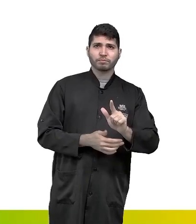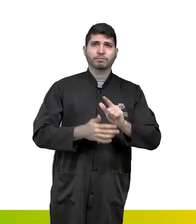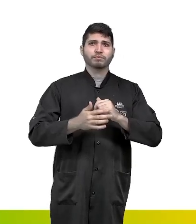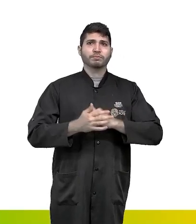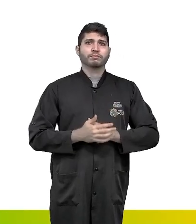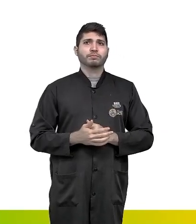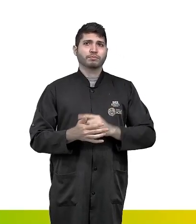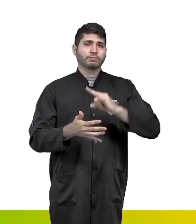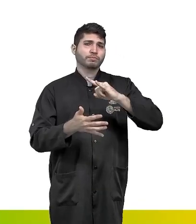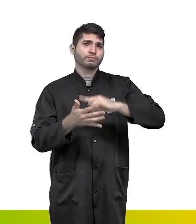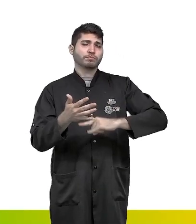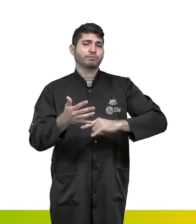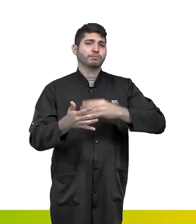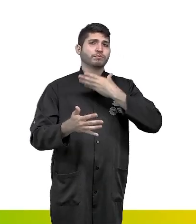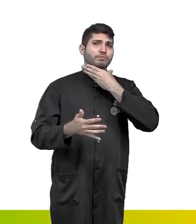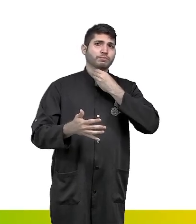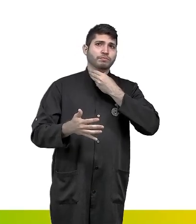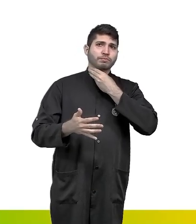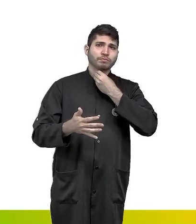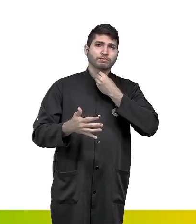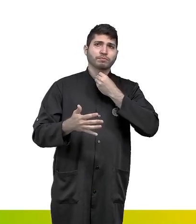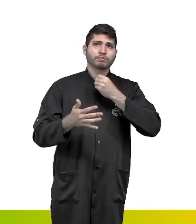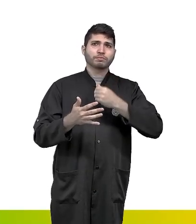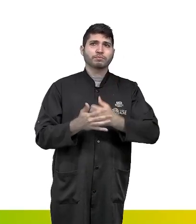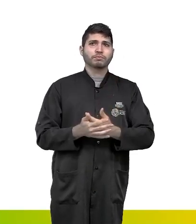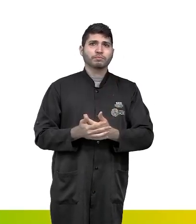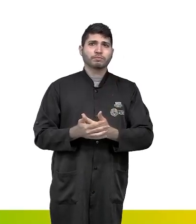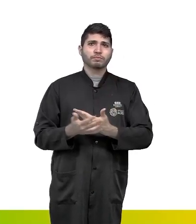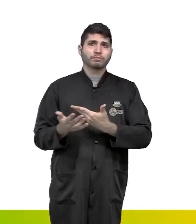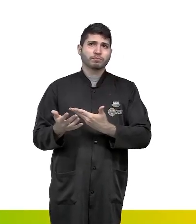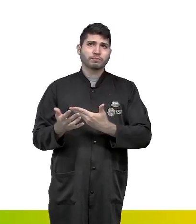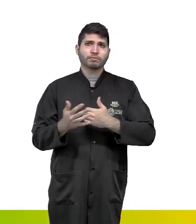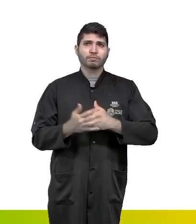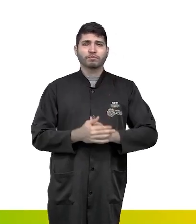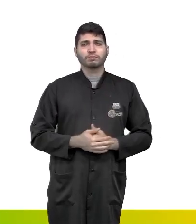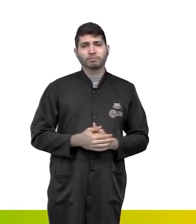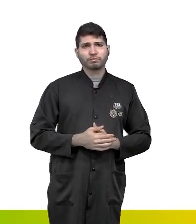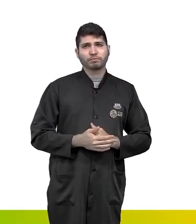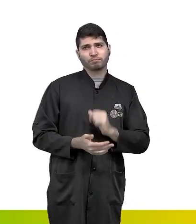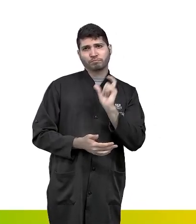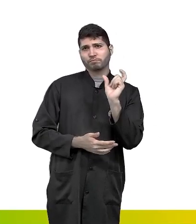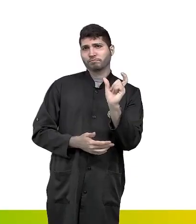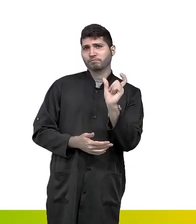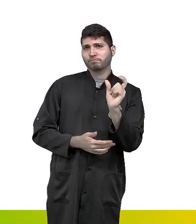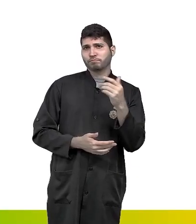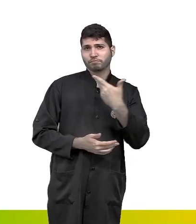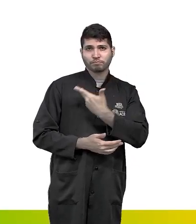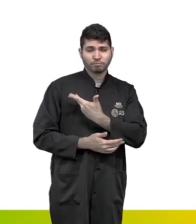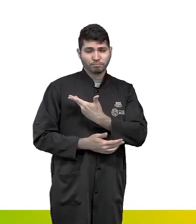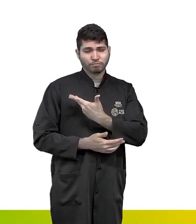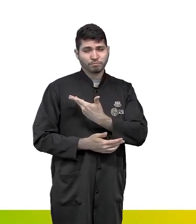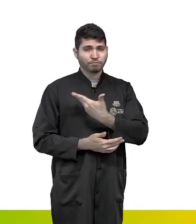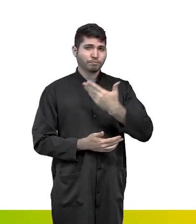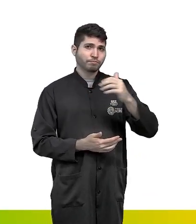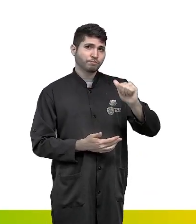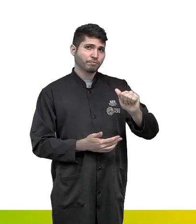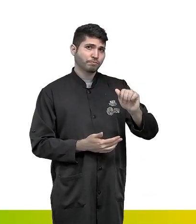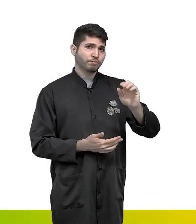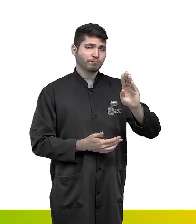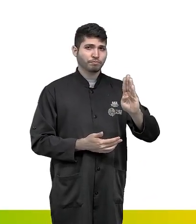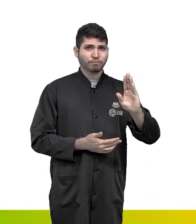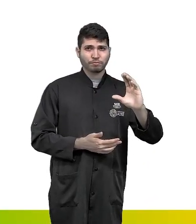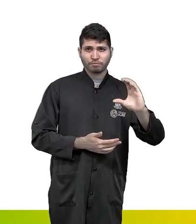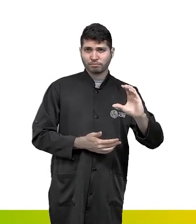tática chamada de grilagem. B. Venda. C.